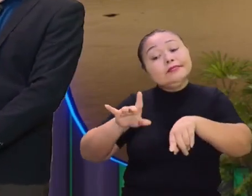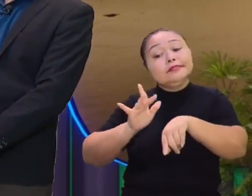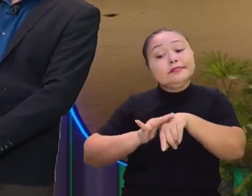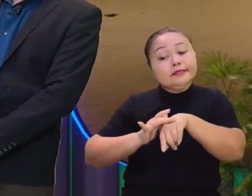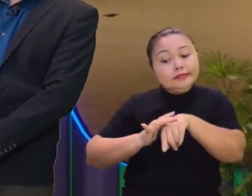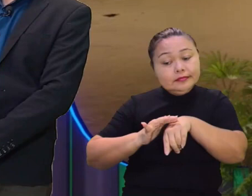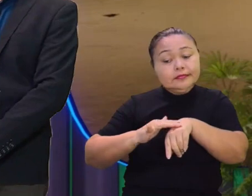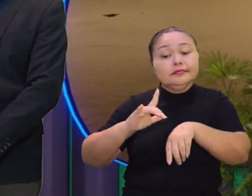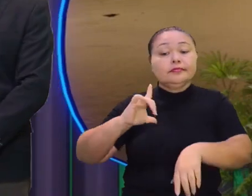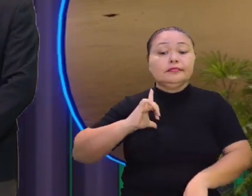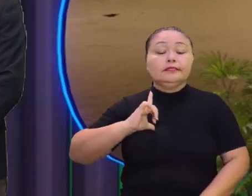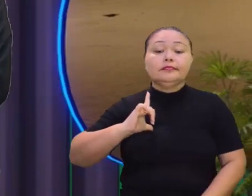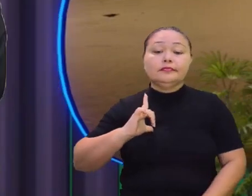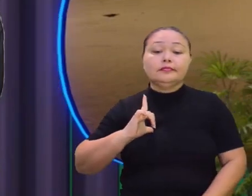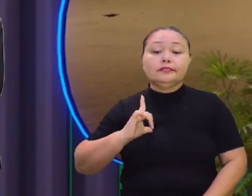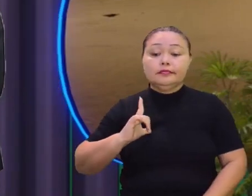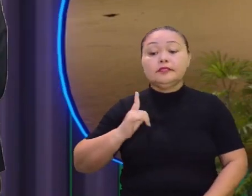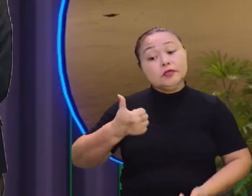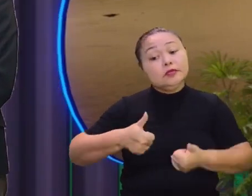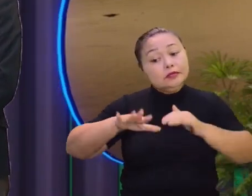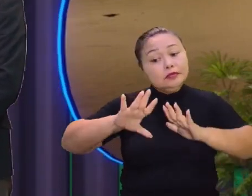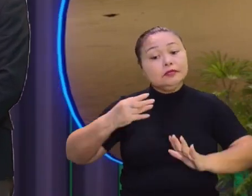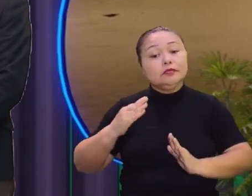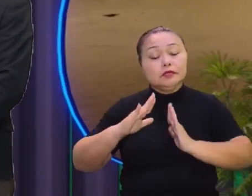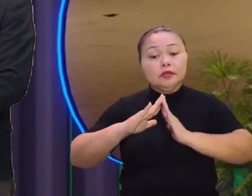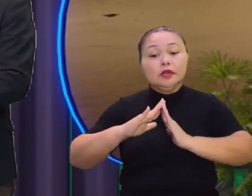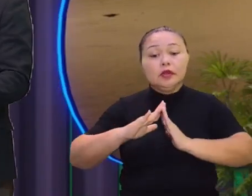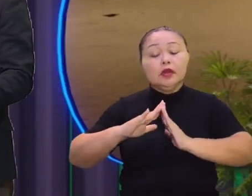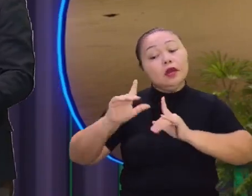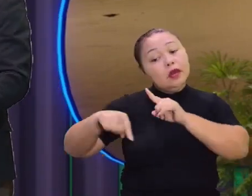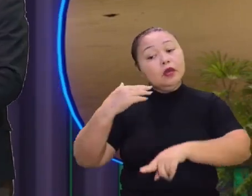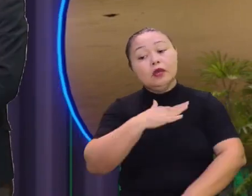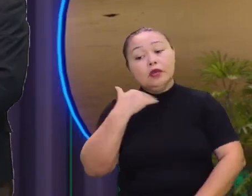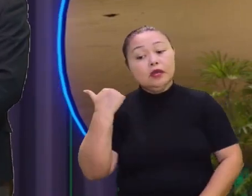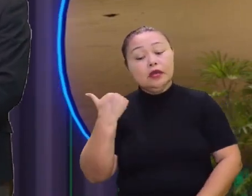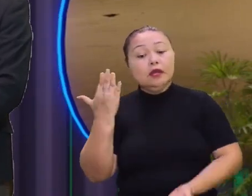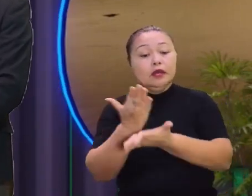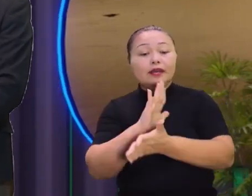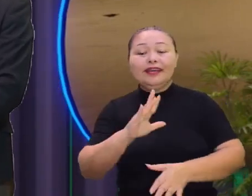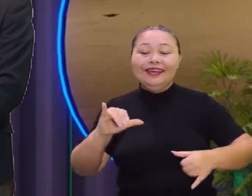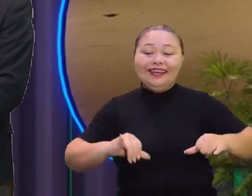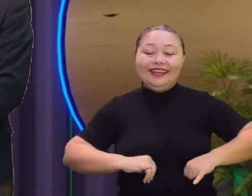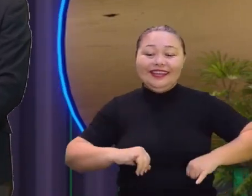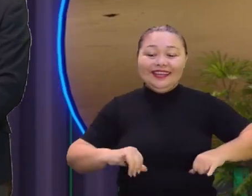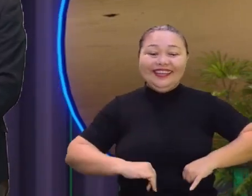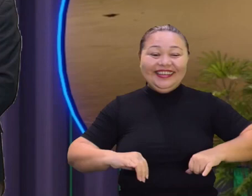Não só. Os que viveram sofreram, né? E o que morreram acabou o sofrimento, né?